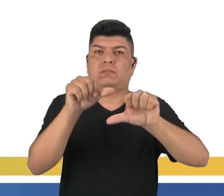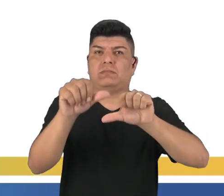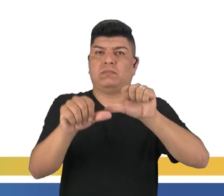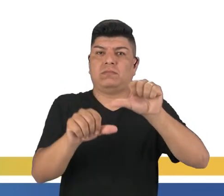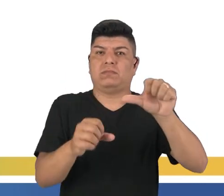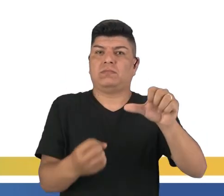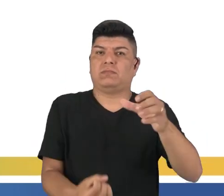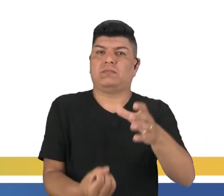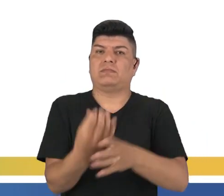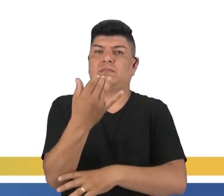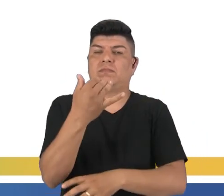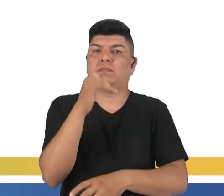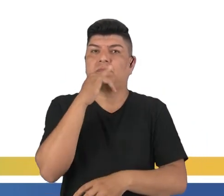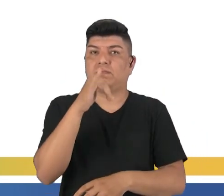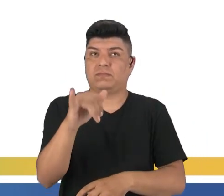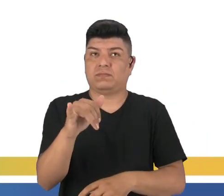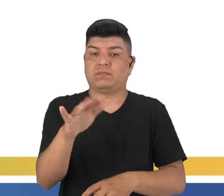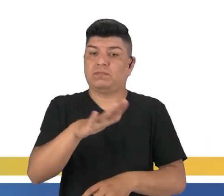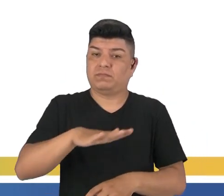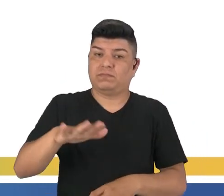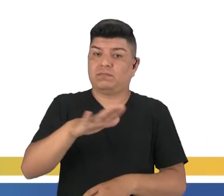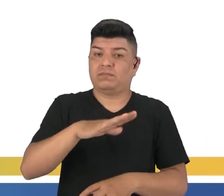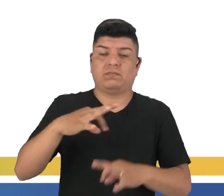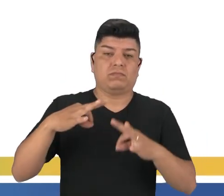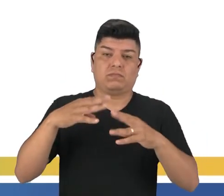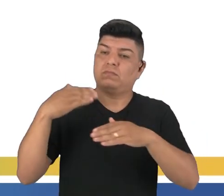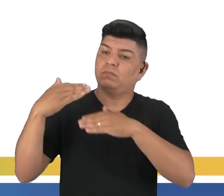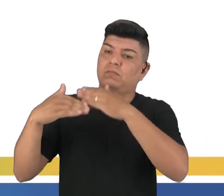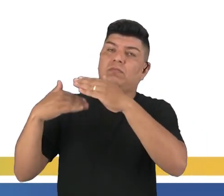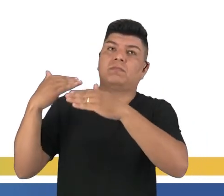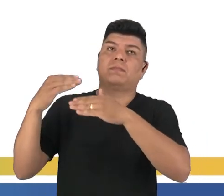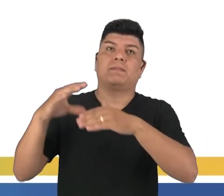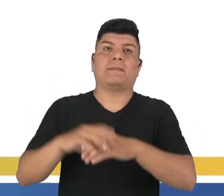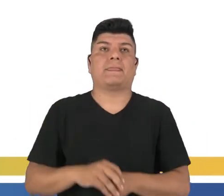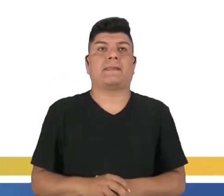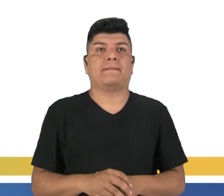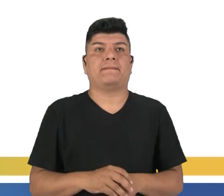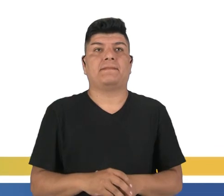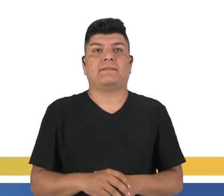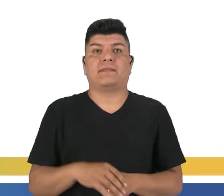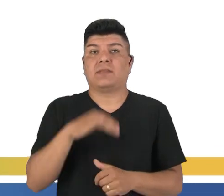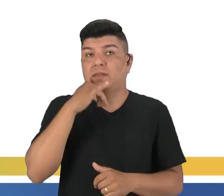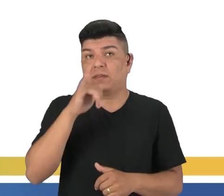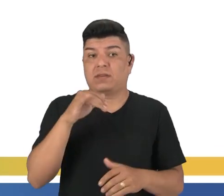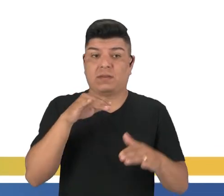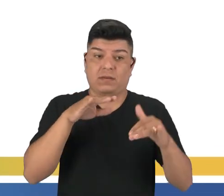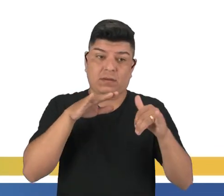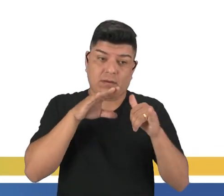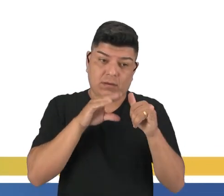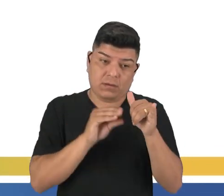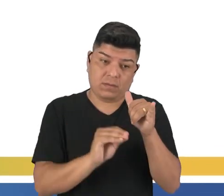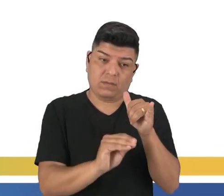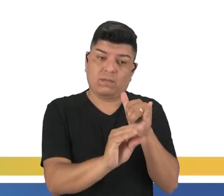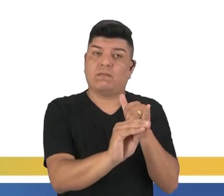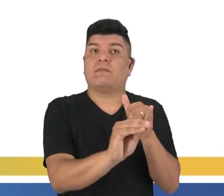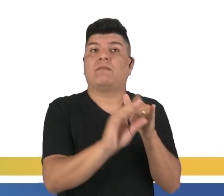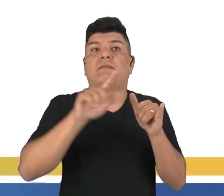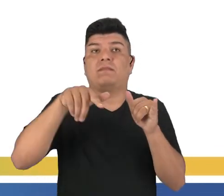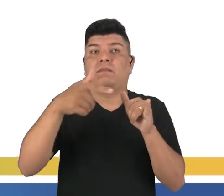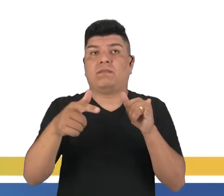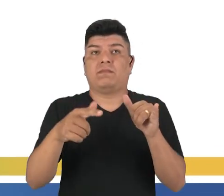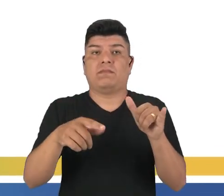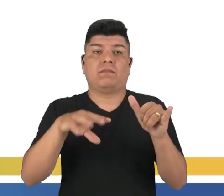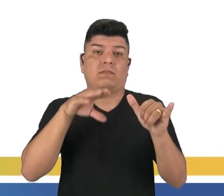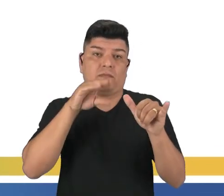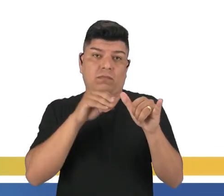gerar energia elétrica. Então, basicamente, esse é o processo. Na energia térmica, nós temos a ponta energia térmica e a outra ponta